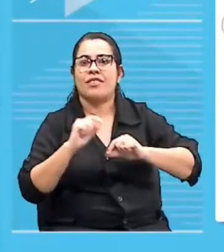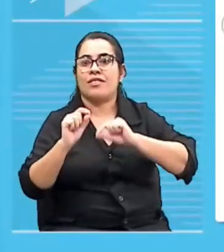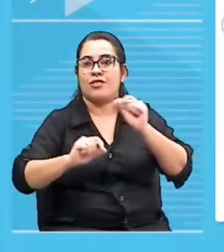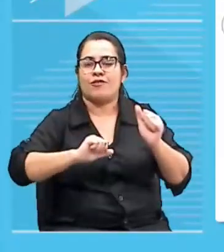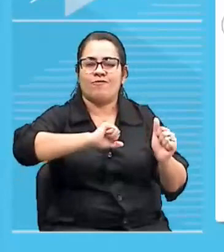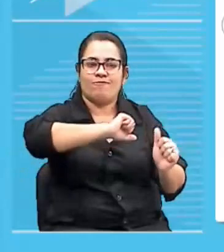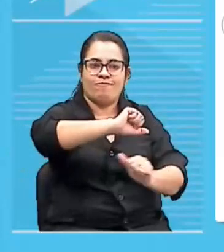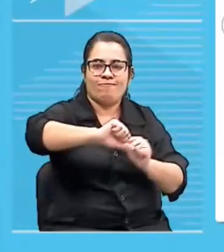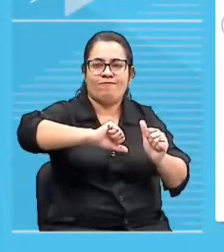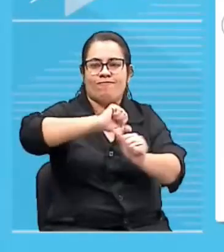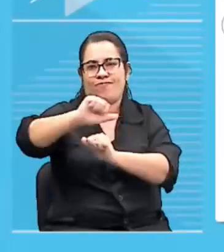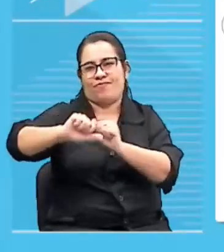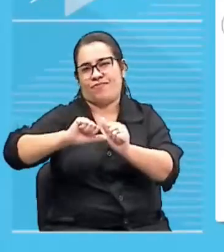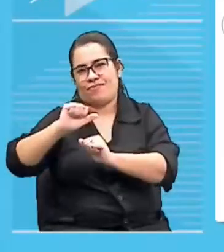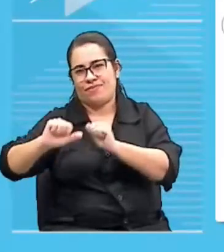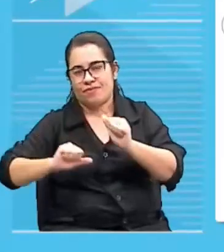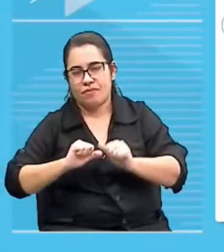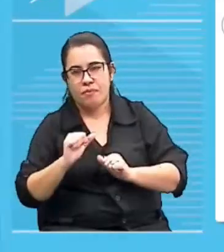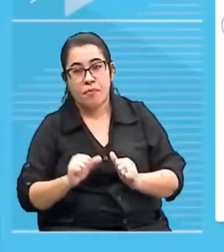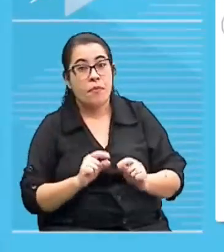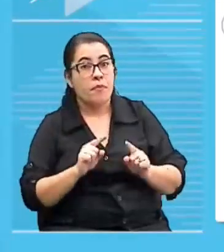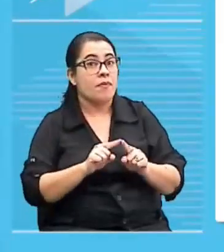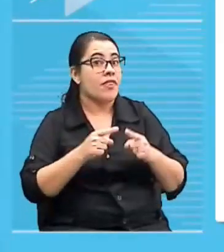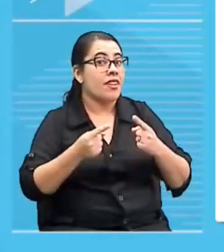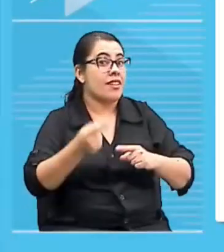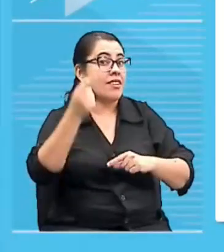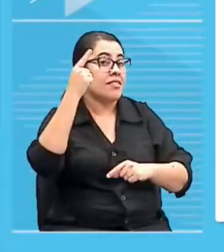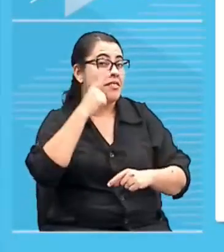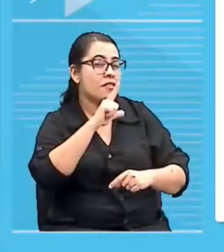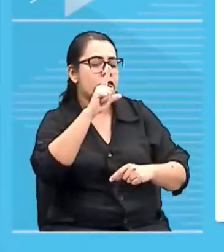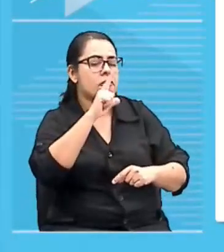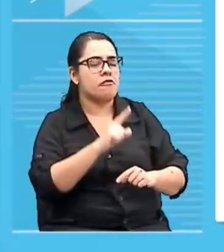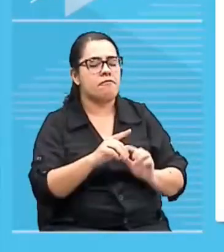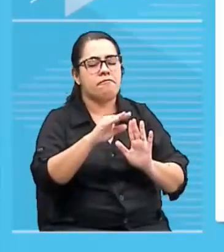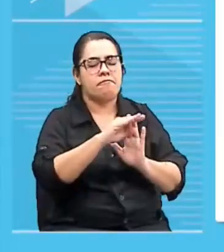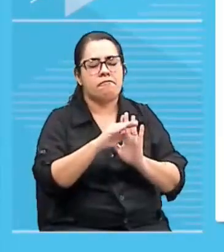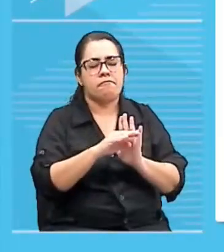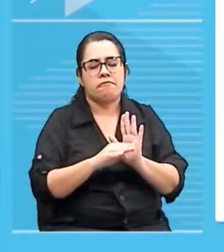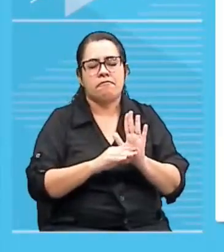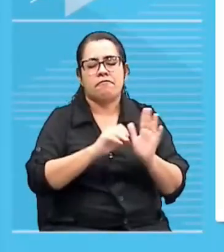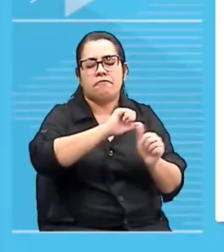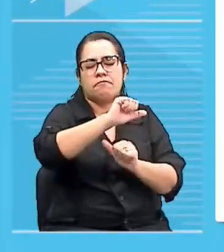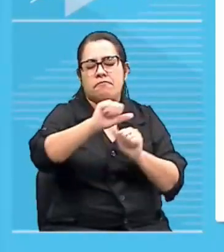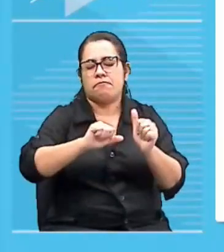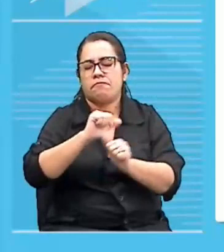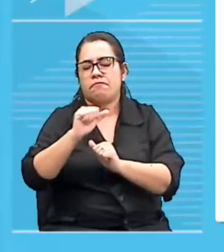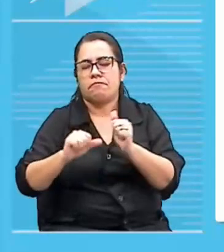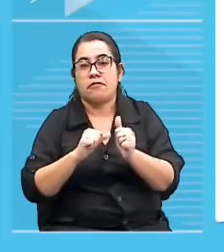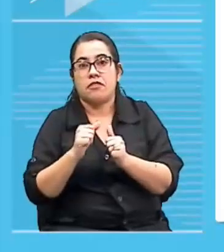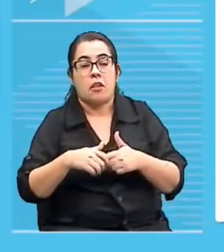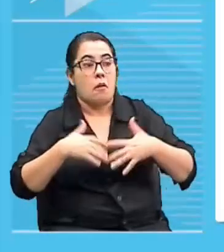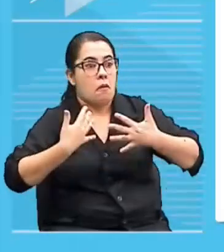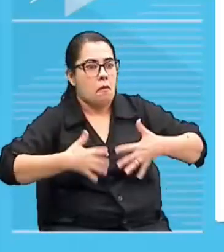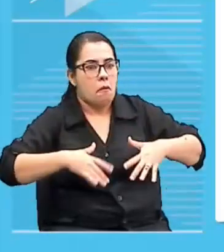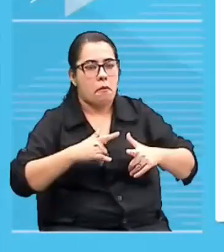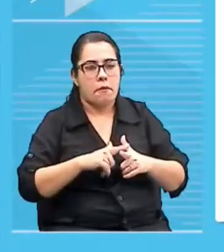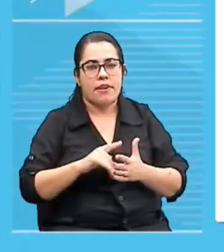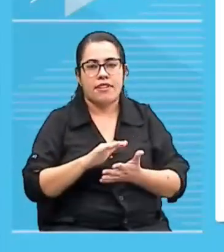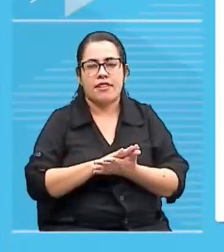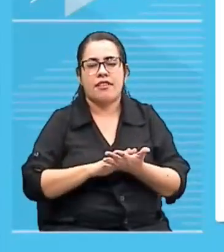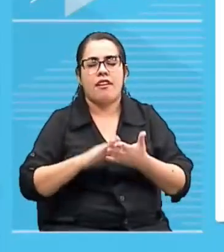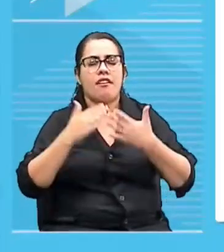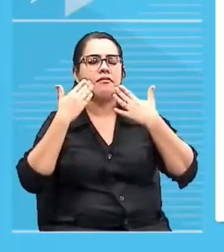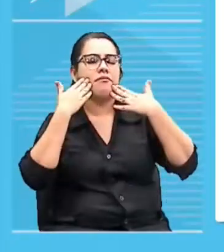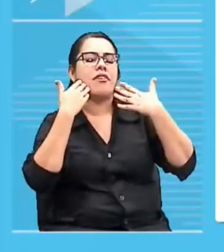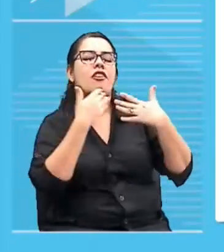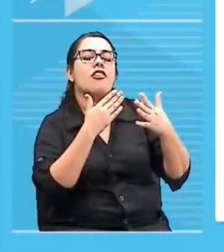essas mudanças. Quem conseguir passar por esse processo de mudanças, sem grandes traumas, demonstrará